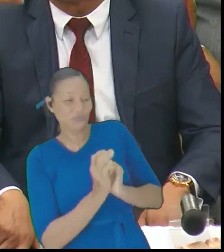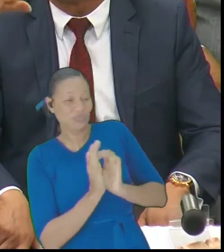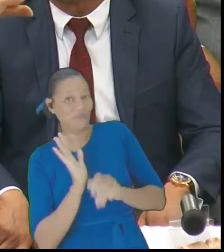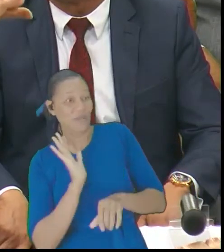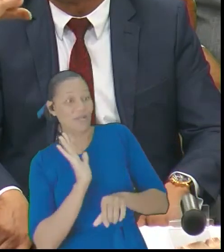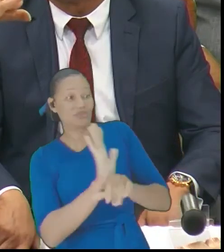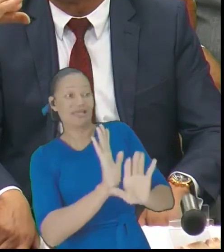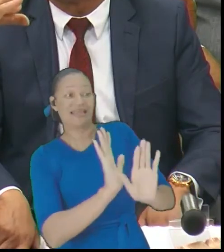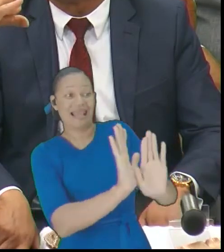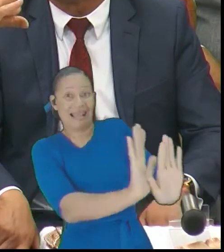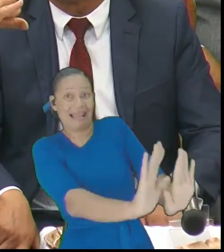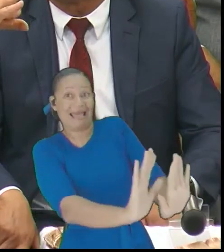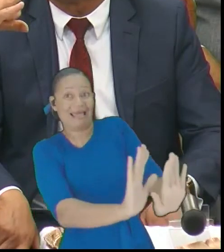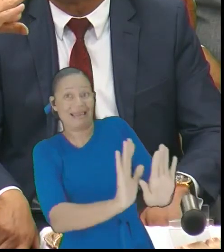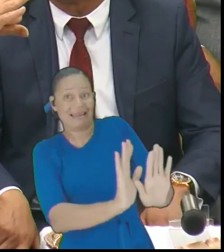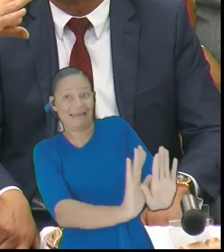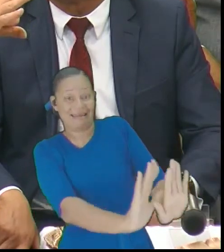lá.